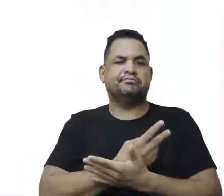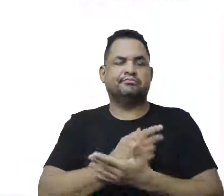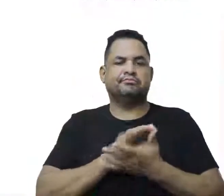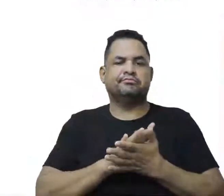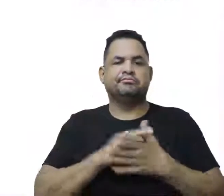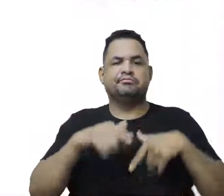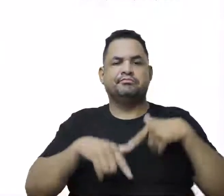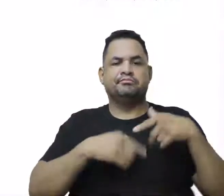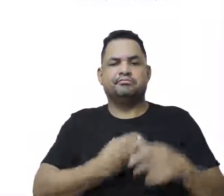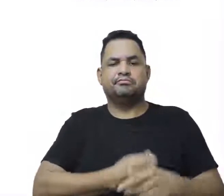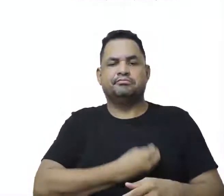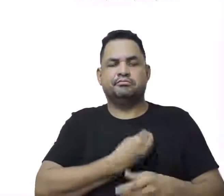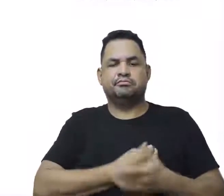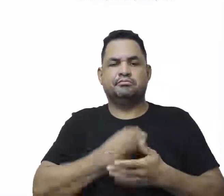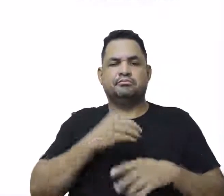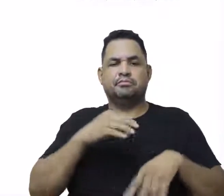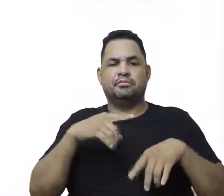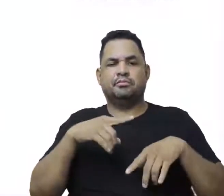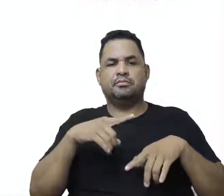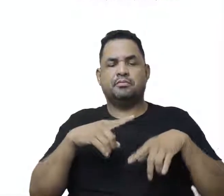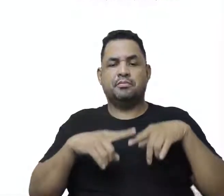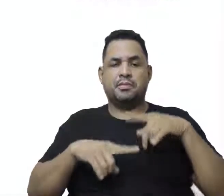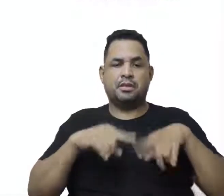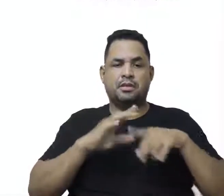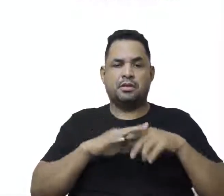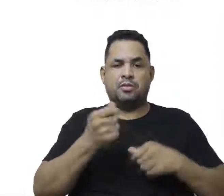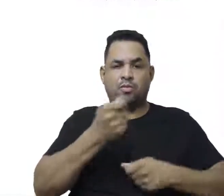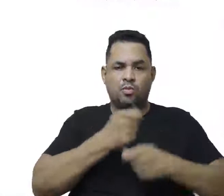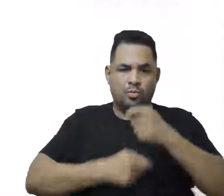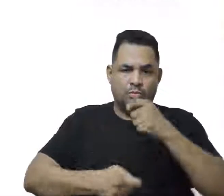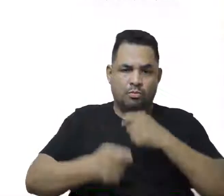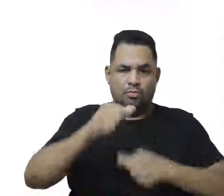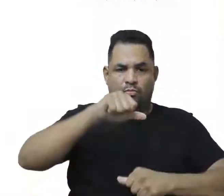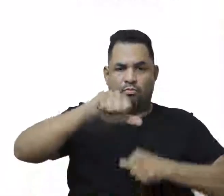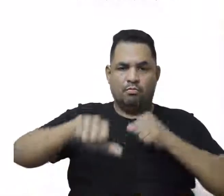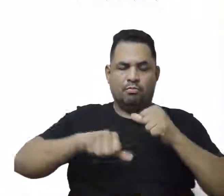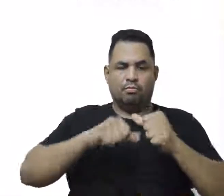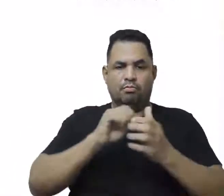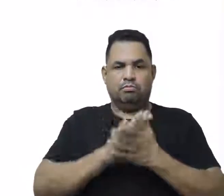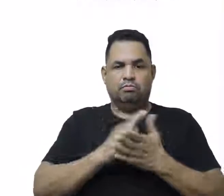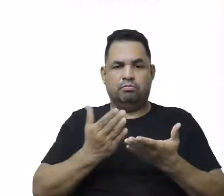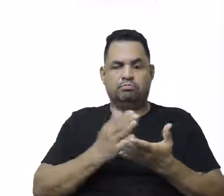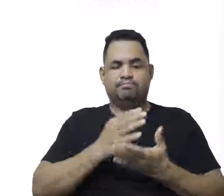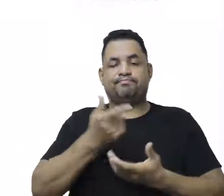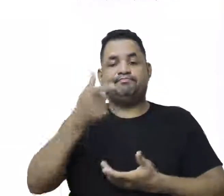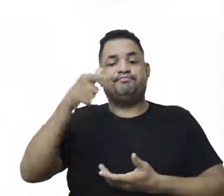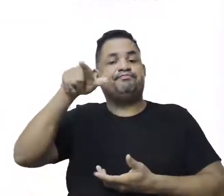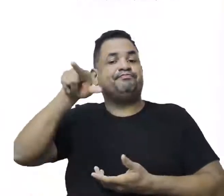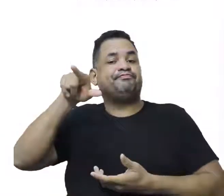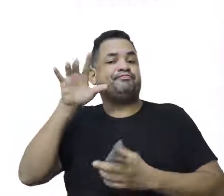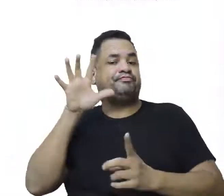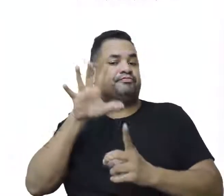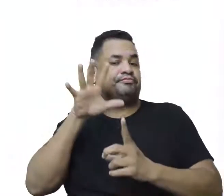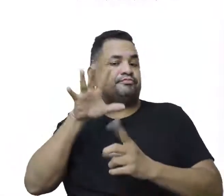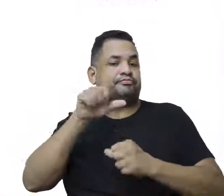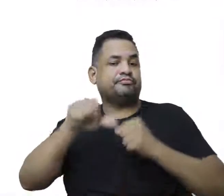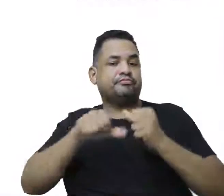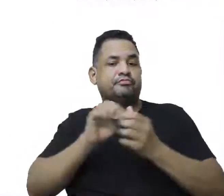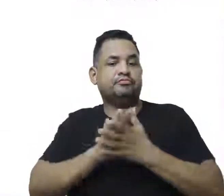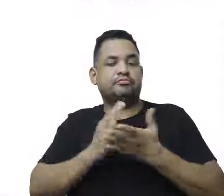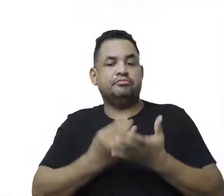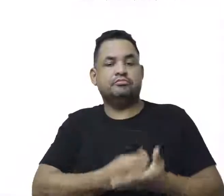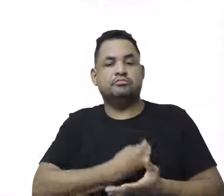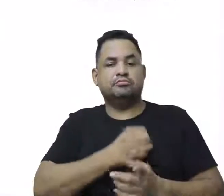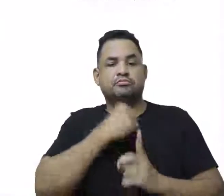na produção da vida material que são econômicas alteram e condiciona outras mudanças na